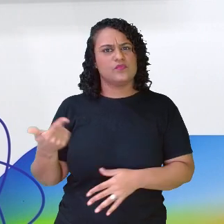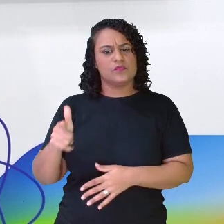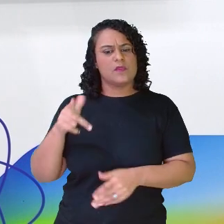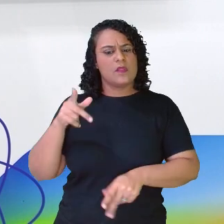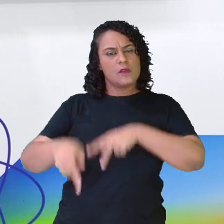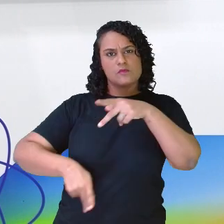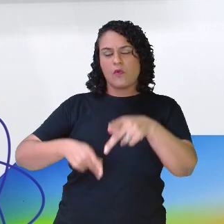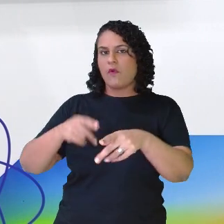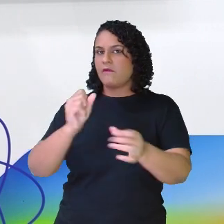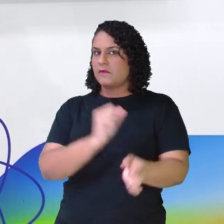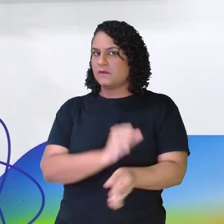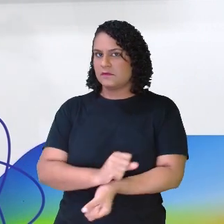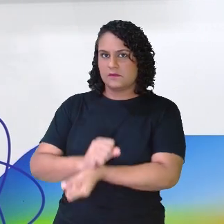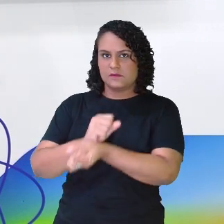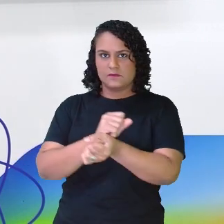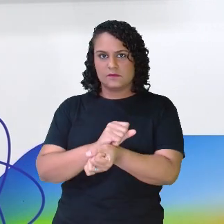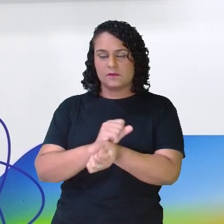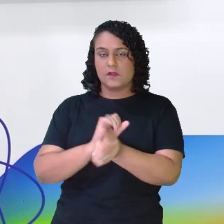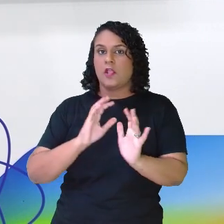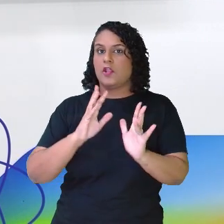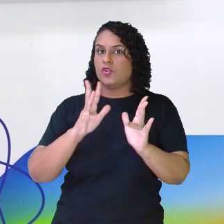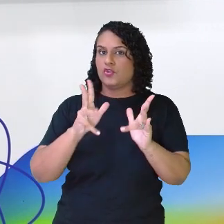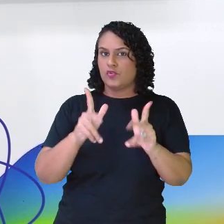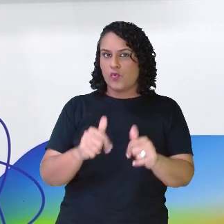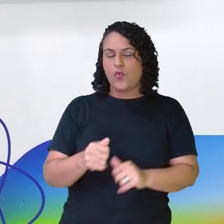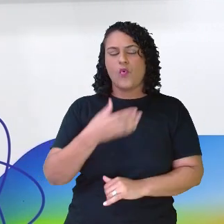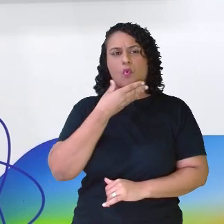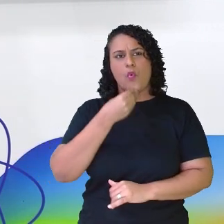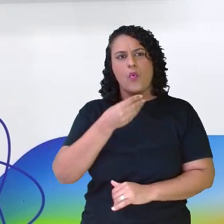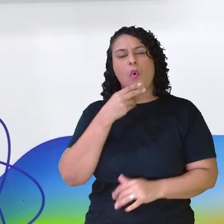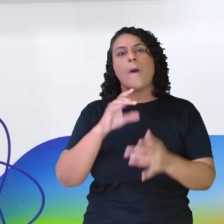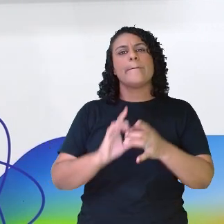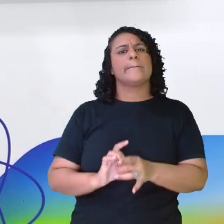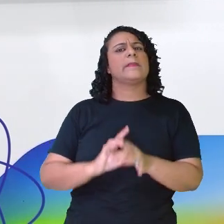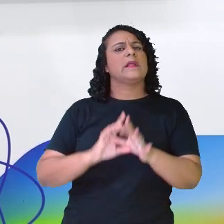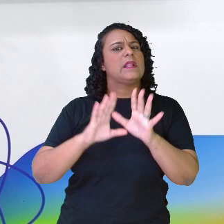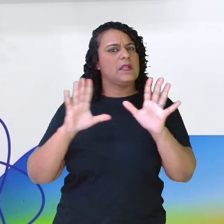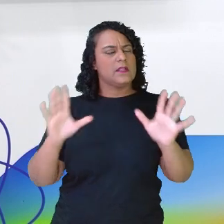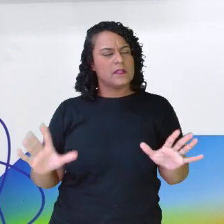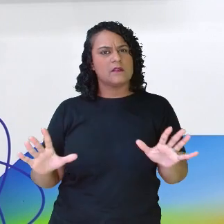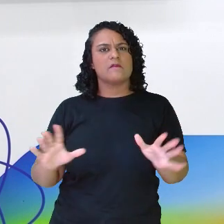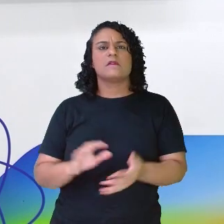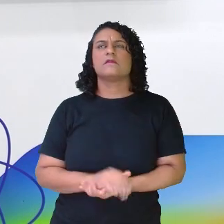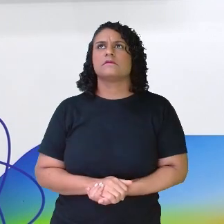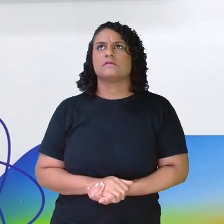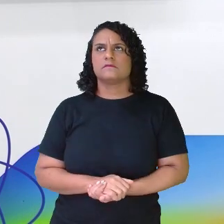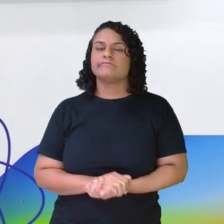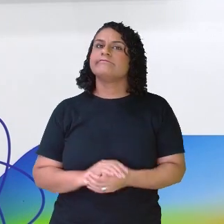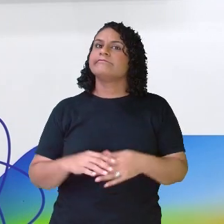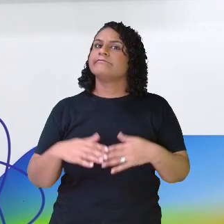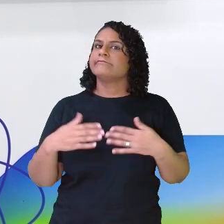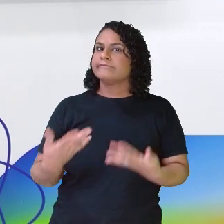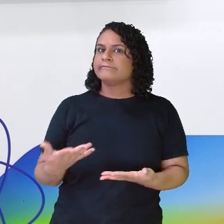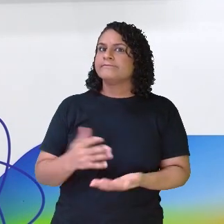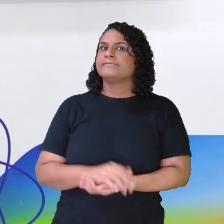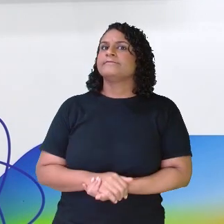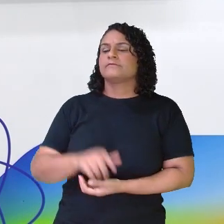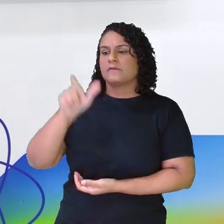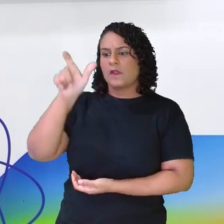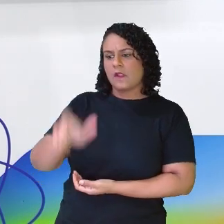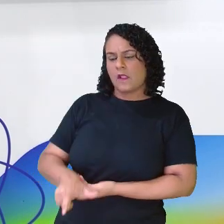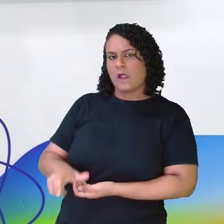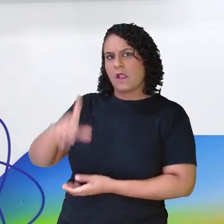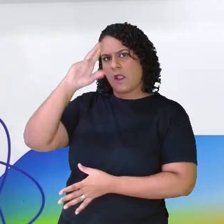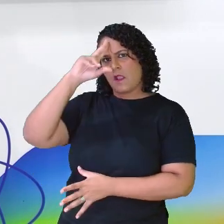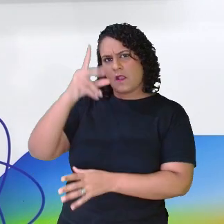povos escravizados. Todos os homens são livres. As figuras, quando eu disse para você, a figura do senhor de engenho